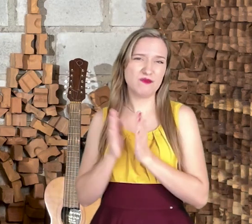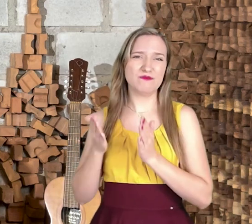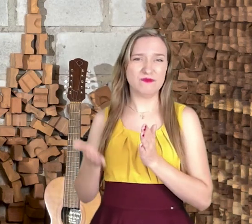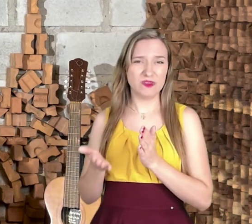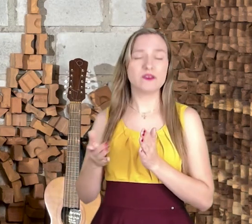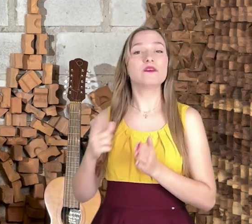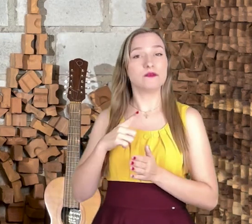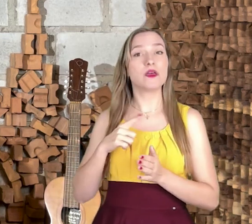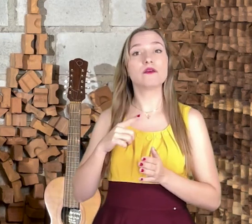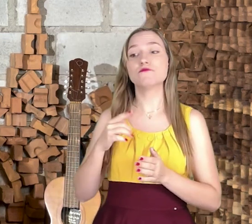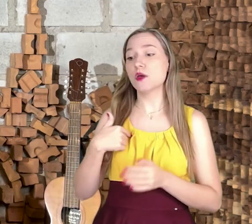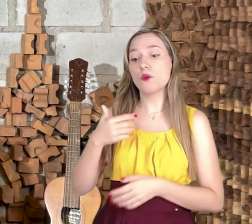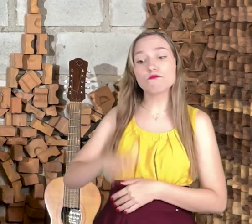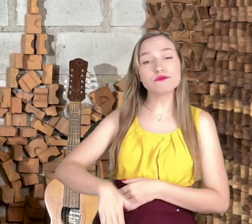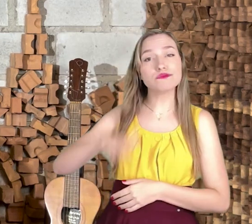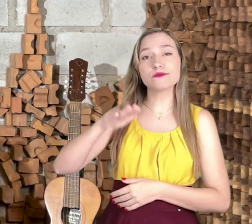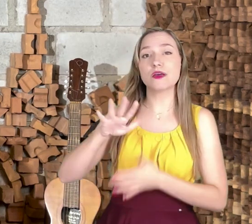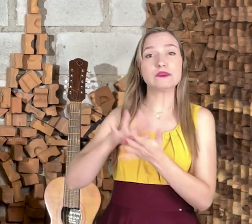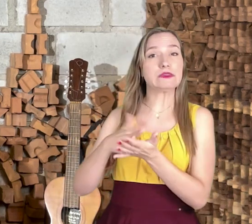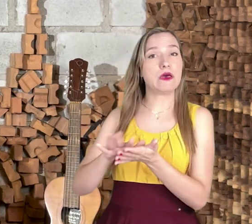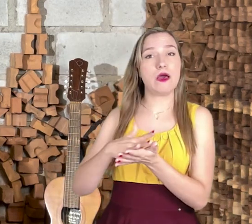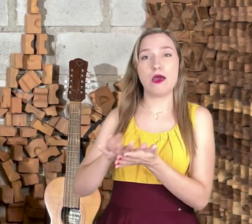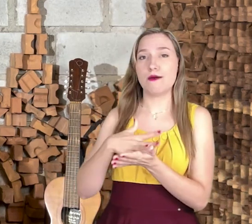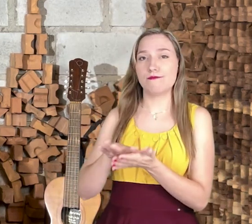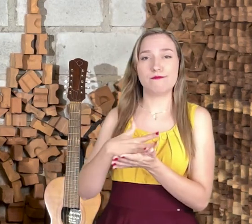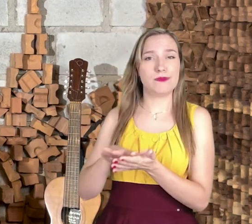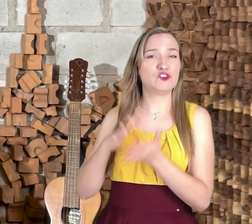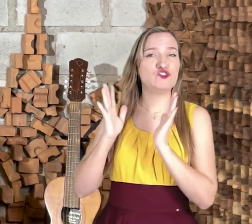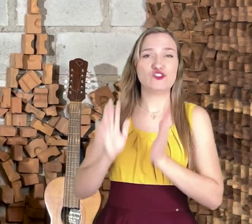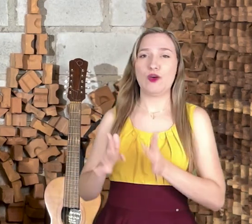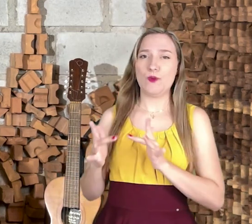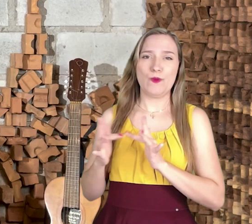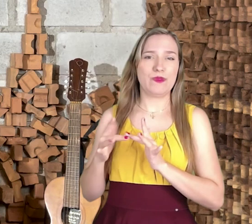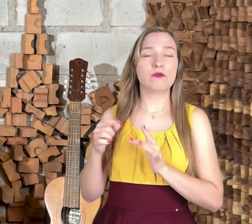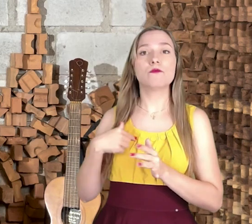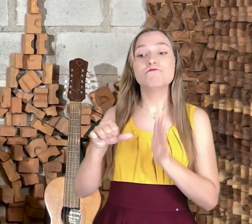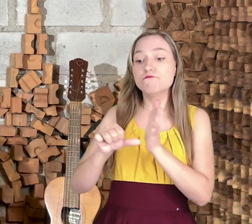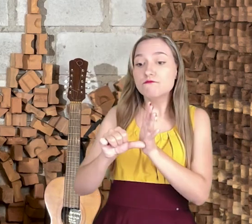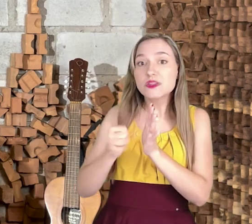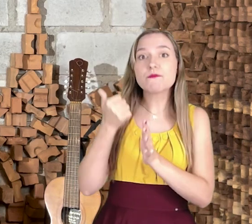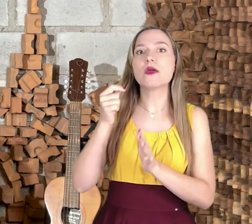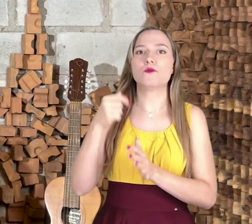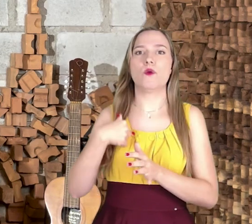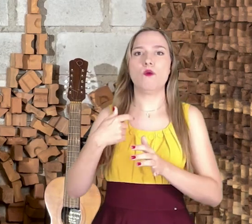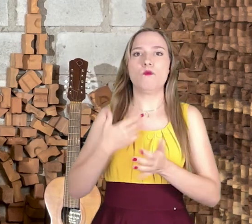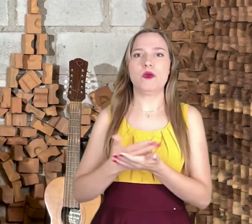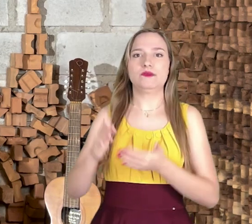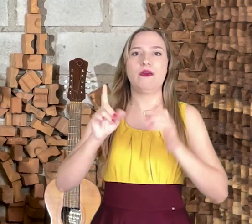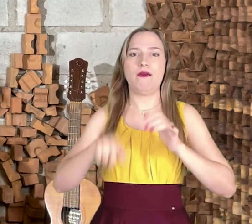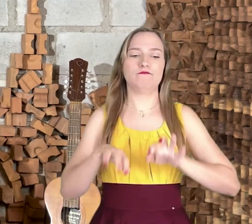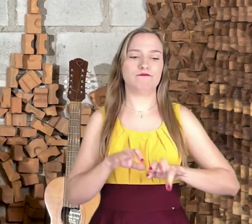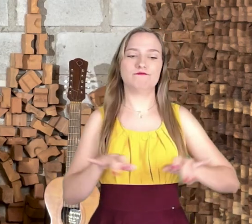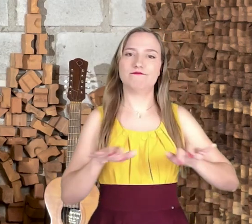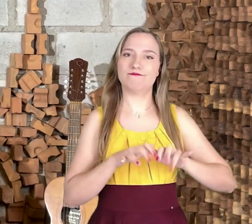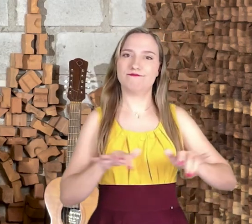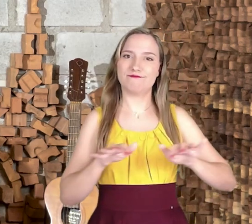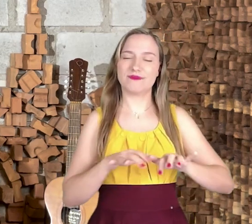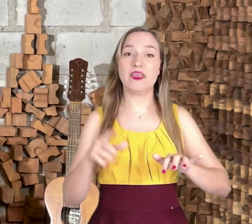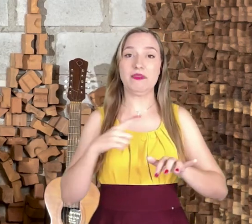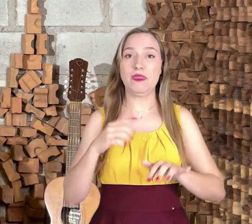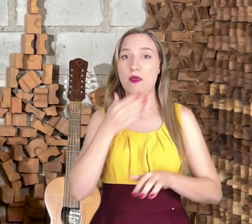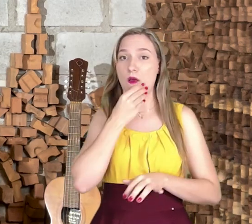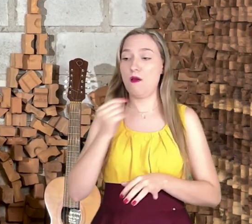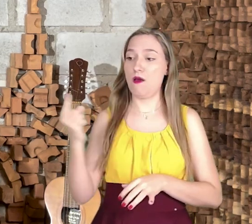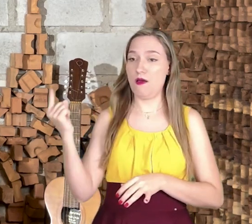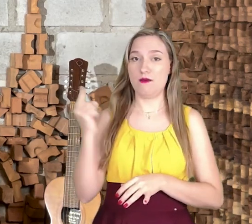desde cedo. E o primeiro instrumento que eu lembro de ter tocado foi um teclado. Eu ouvia Pat Metheny, que é um tecladista de jazz,